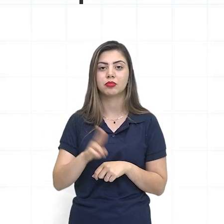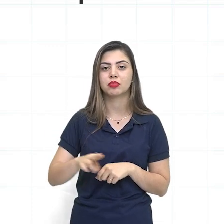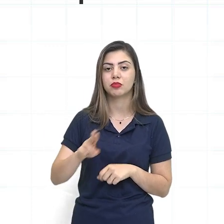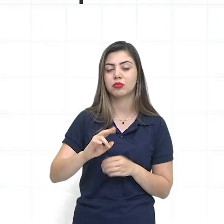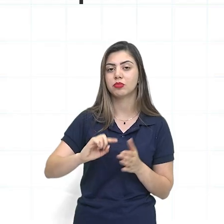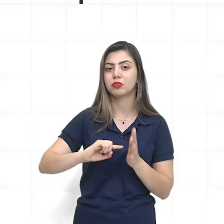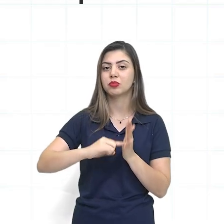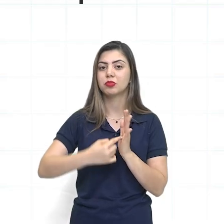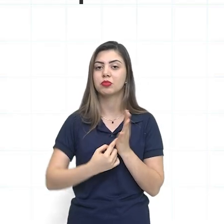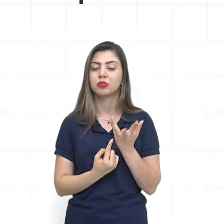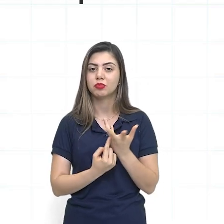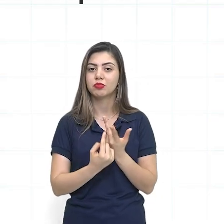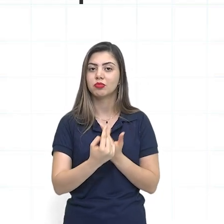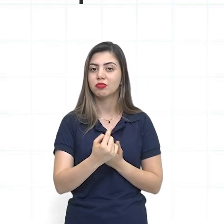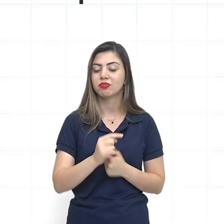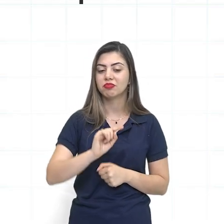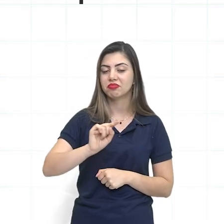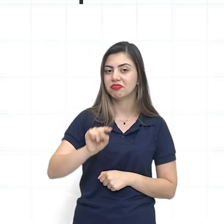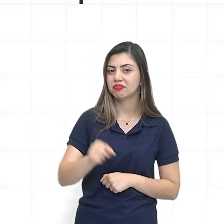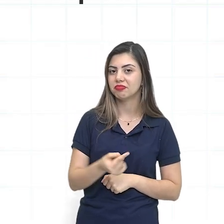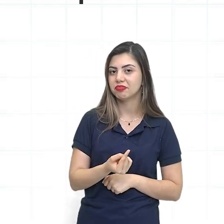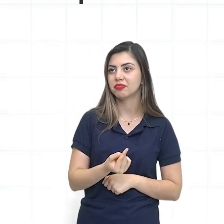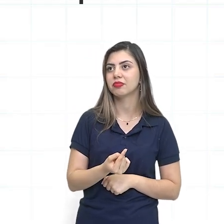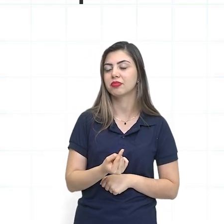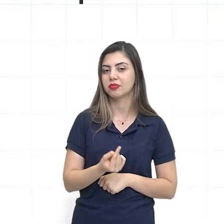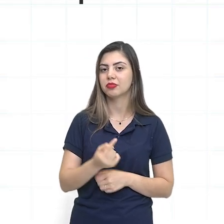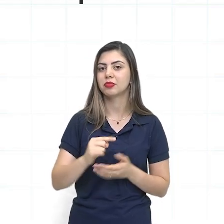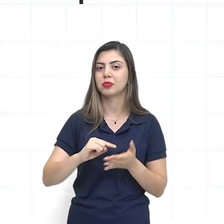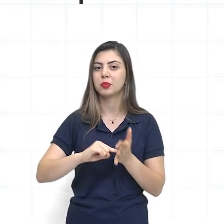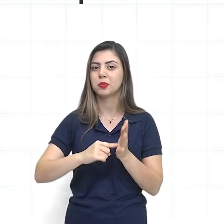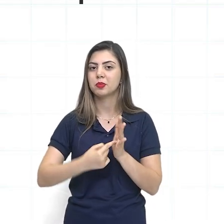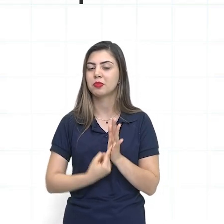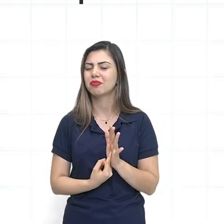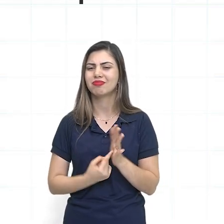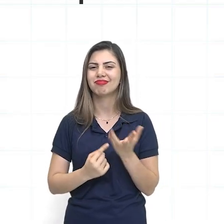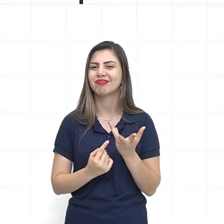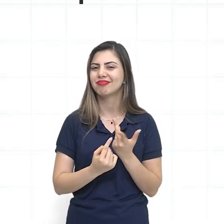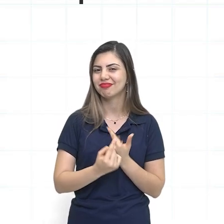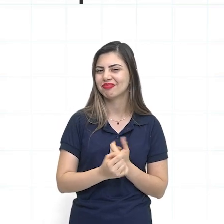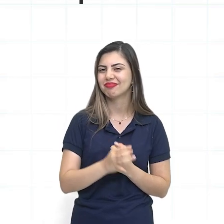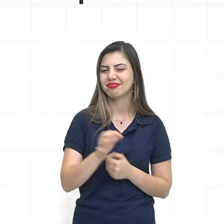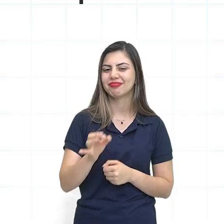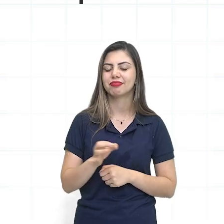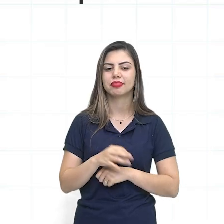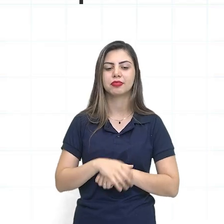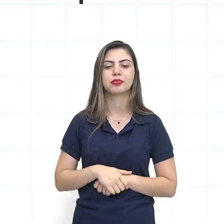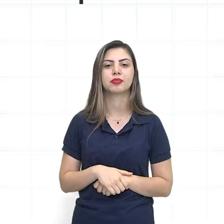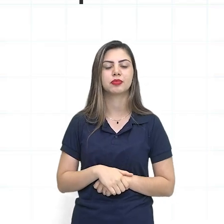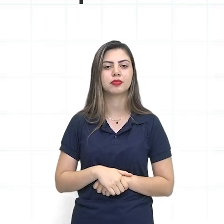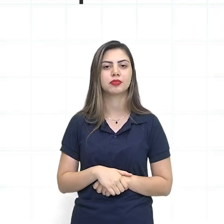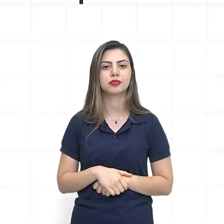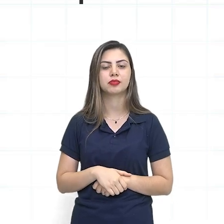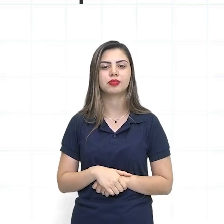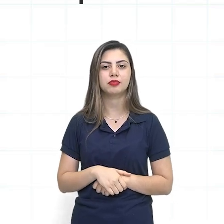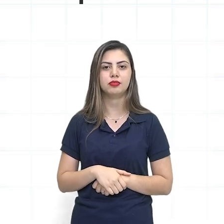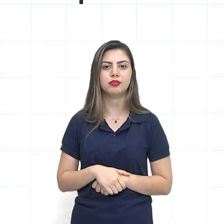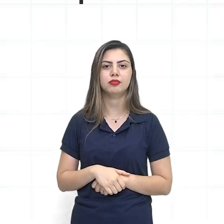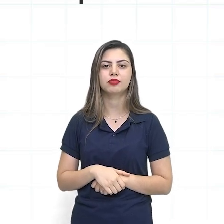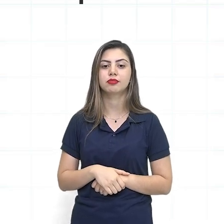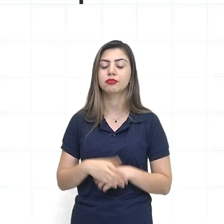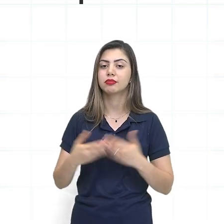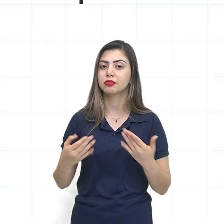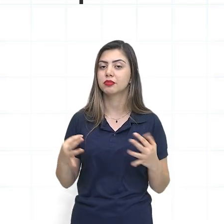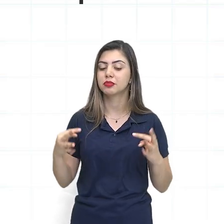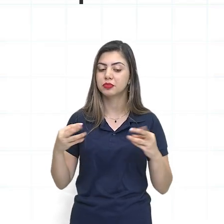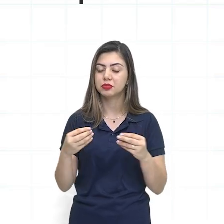da pontuação, né, emprego da vírgula, do ponto parágrafo, do ponto seguido, né, de todas as pontuações